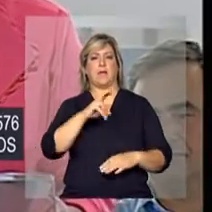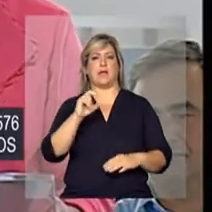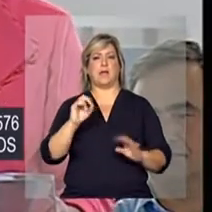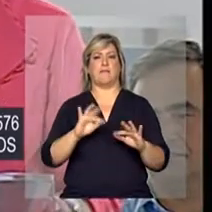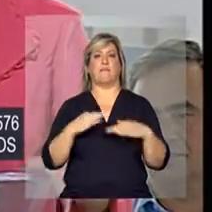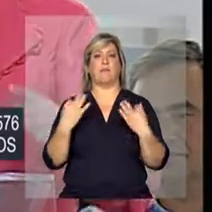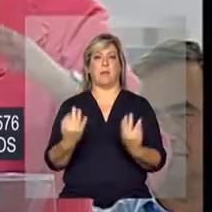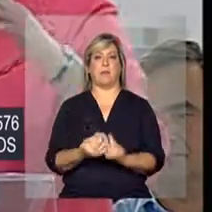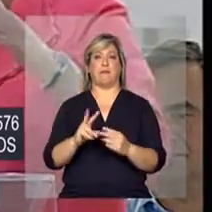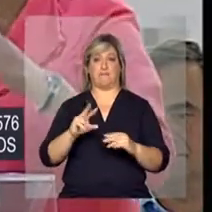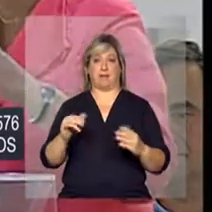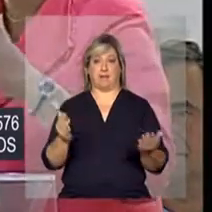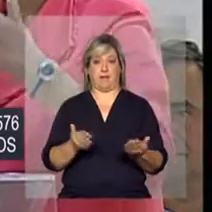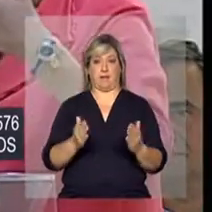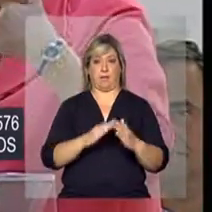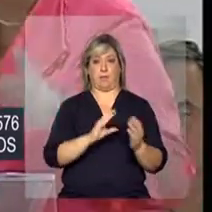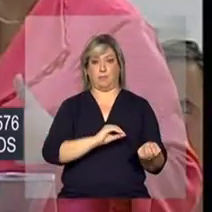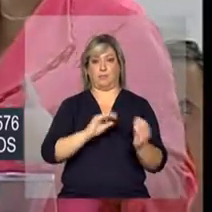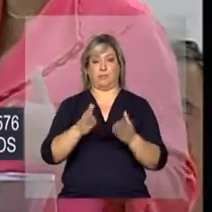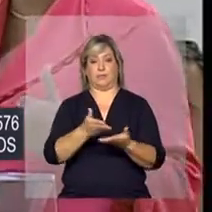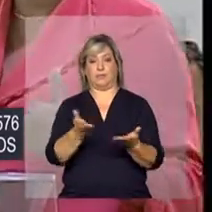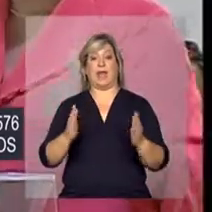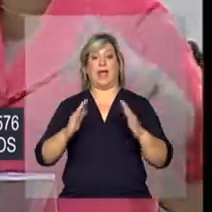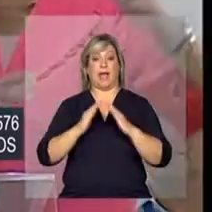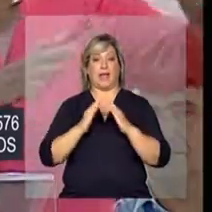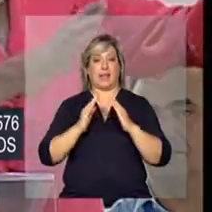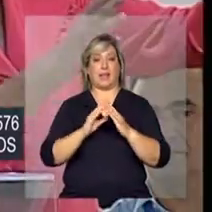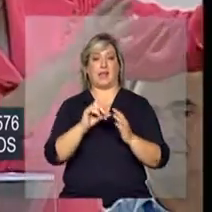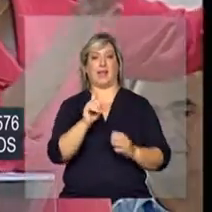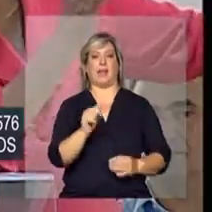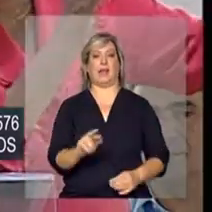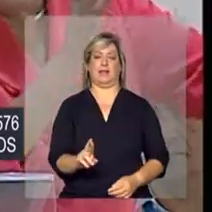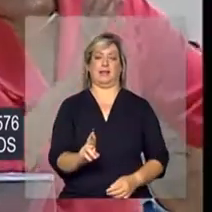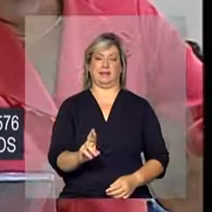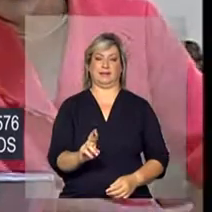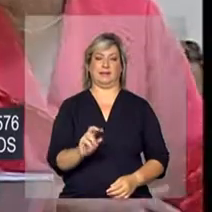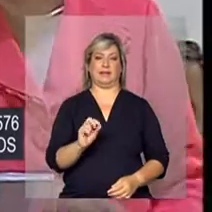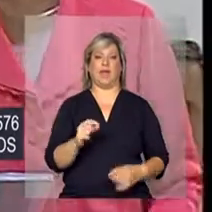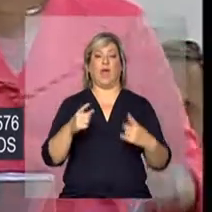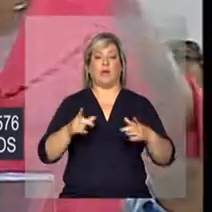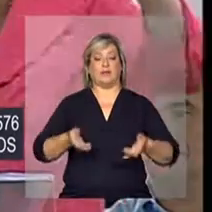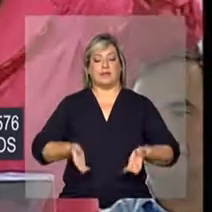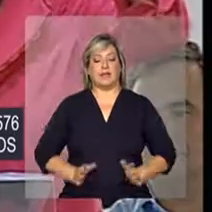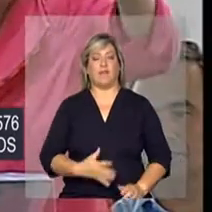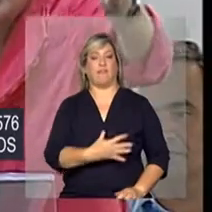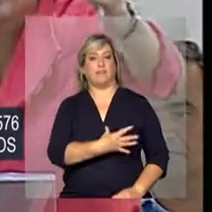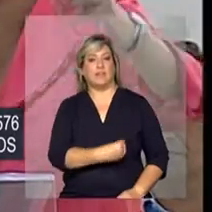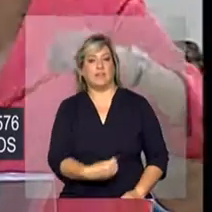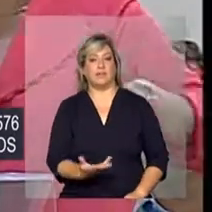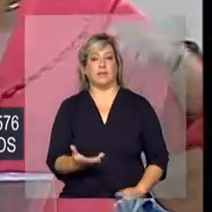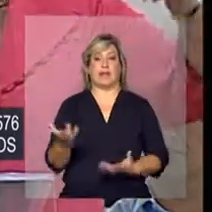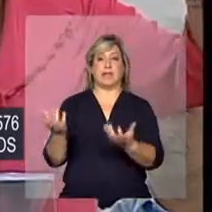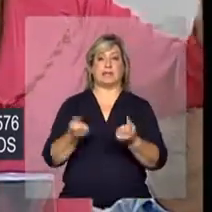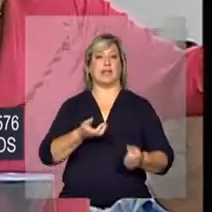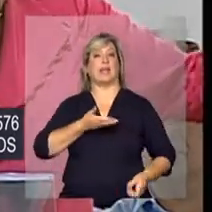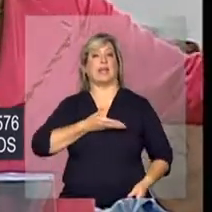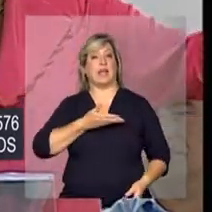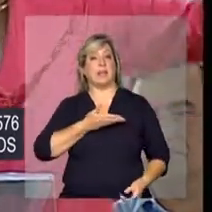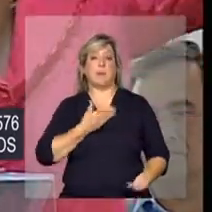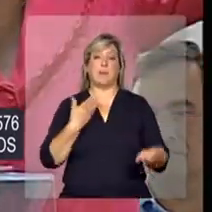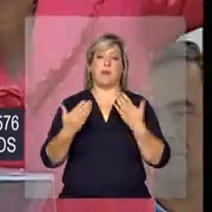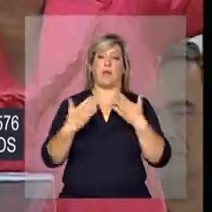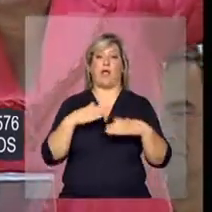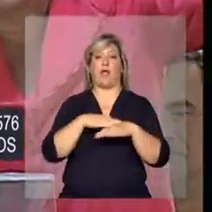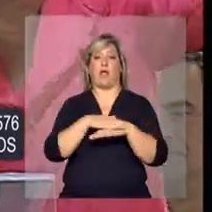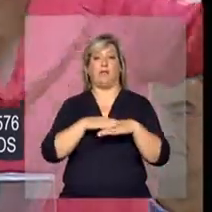vão morar, a casa ser um lar, o lugar onde a gente cria filho, recebe amigo, conversa,